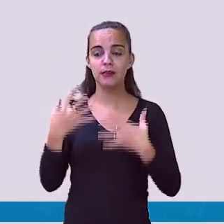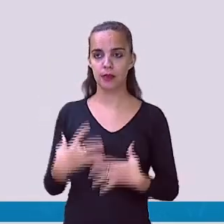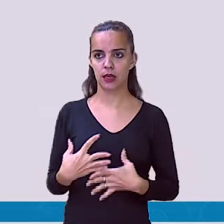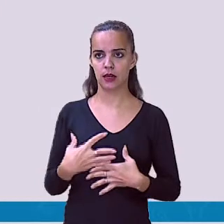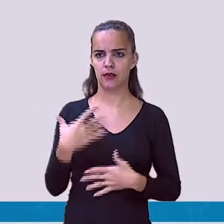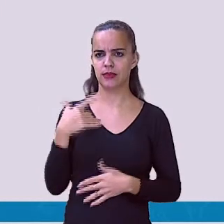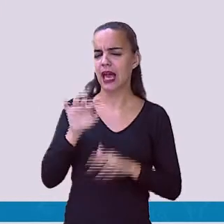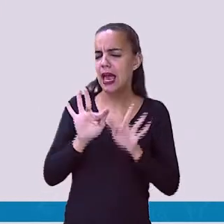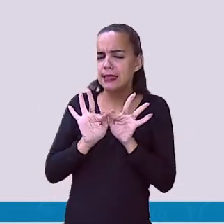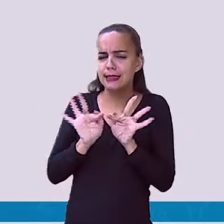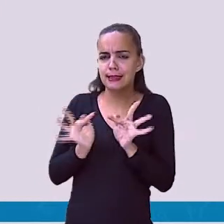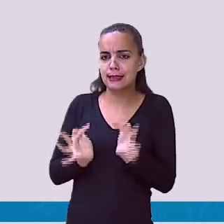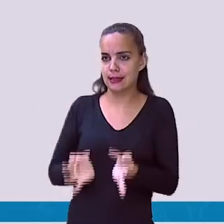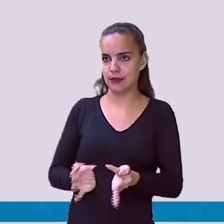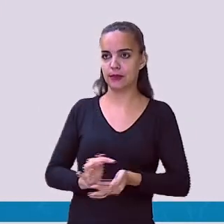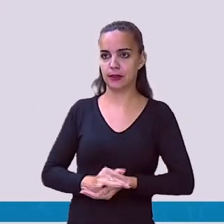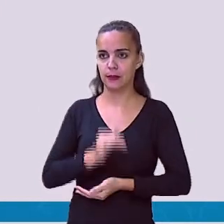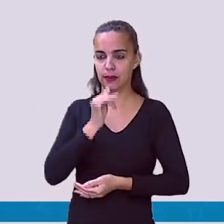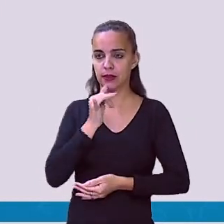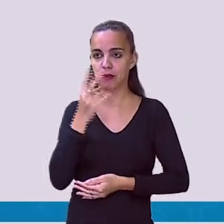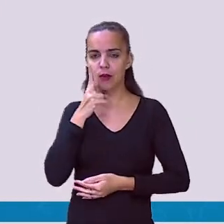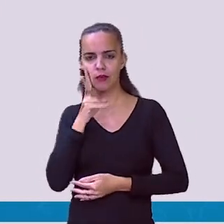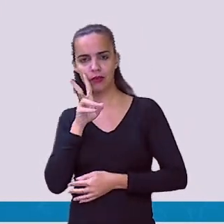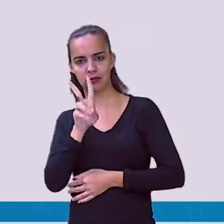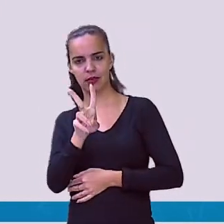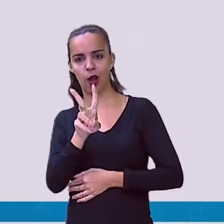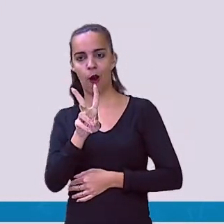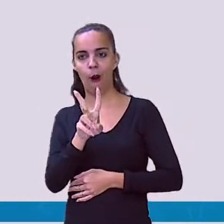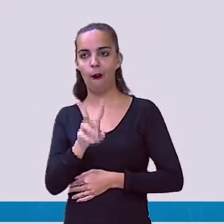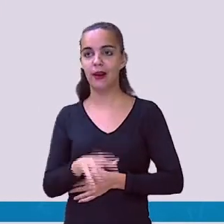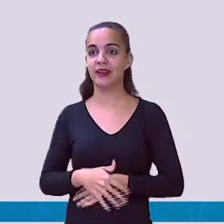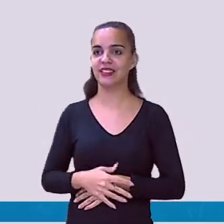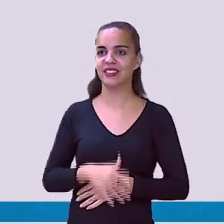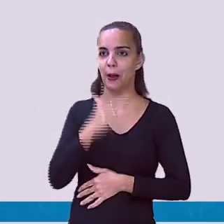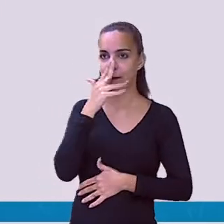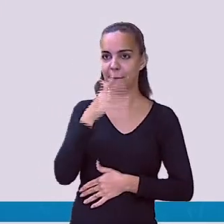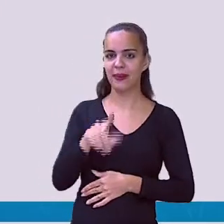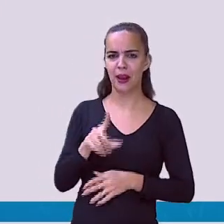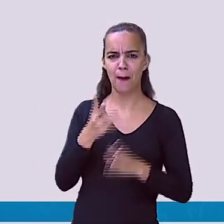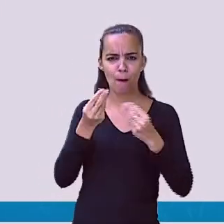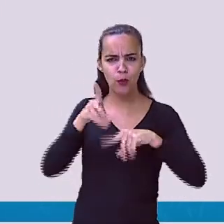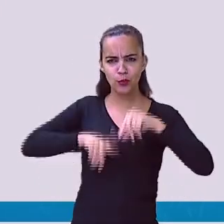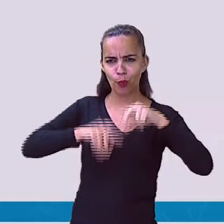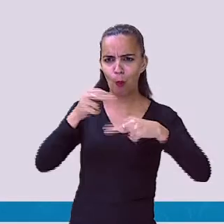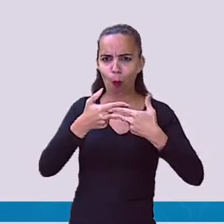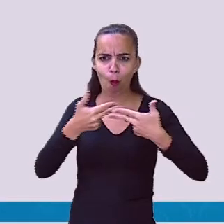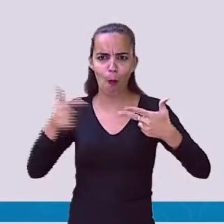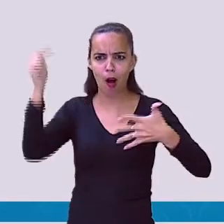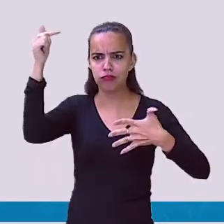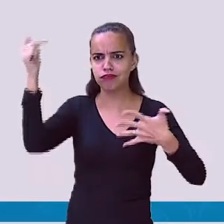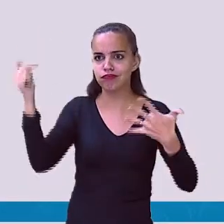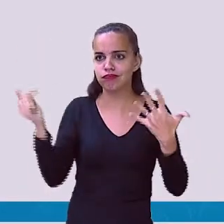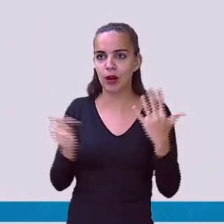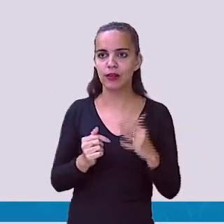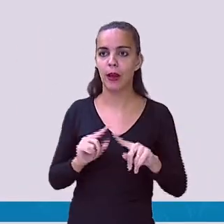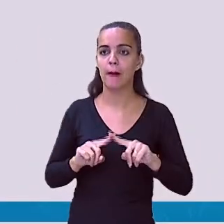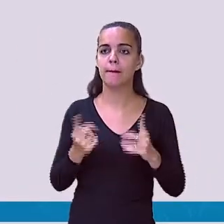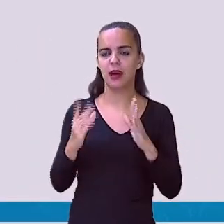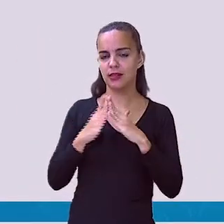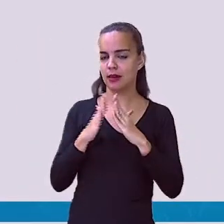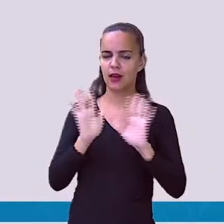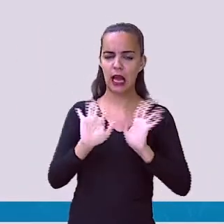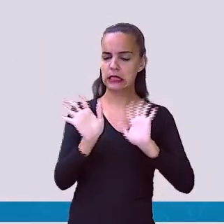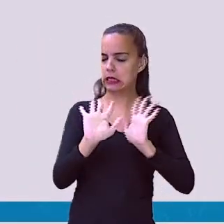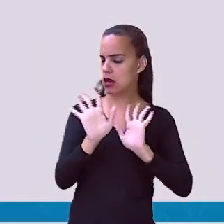É simples, mas pelo tanto de material que aparece, você pode achar complicado. Nada